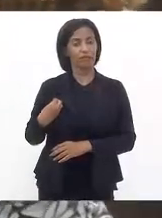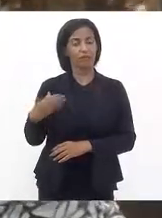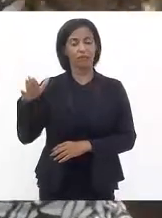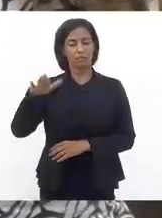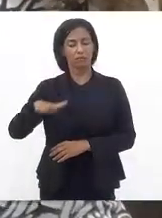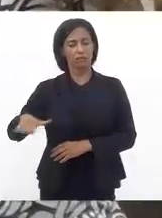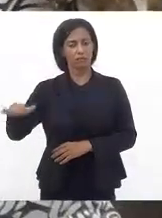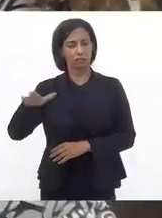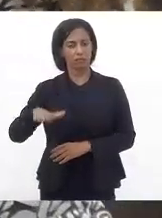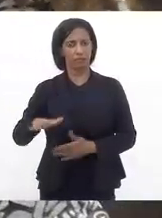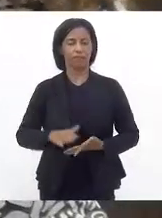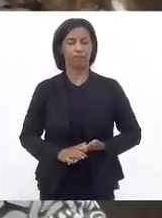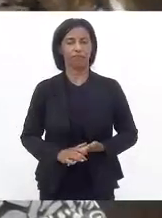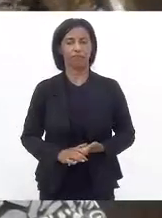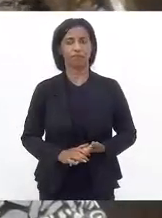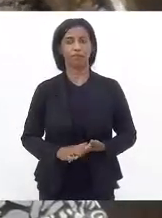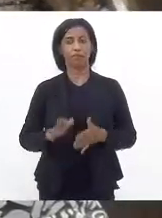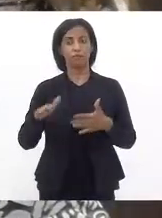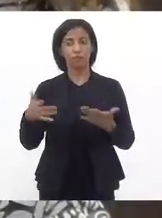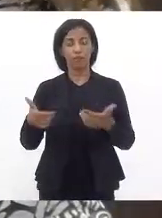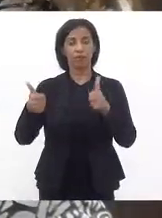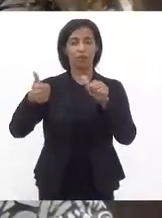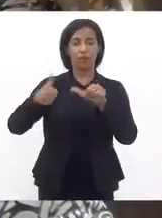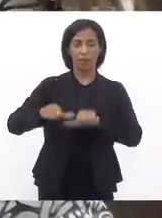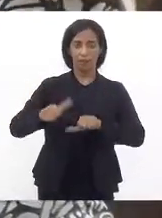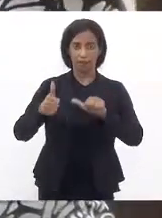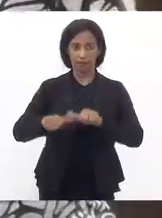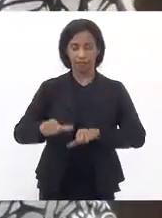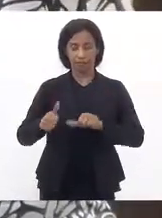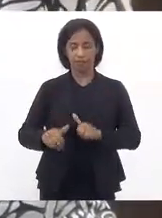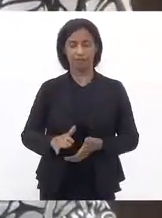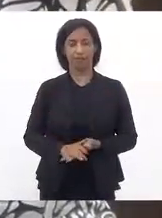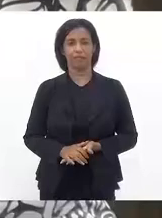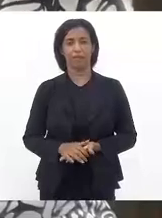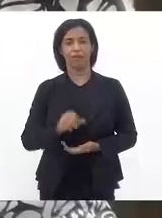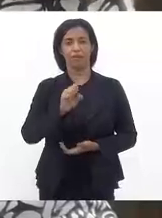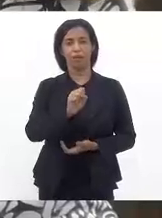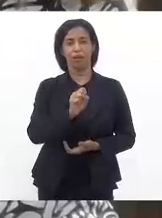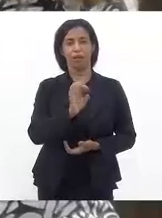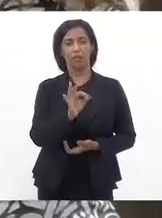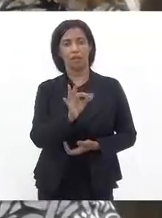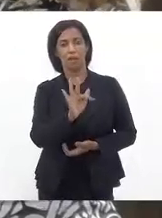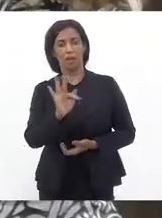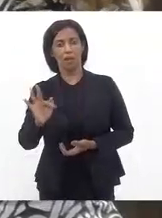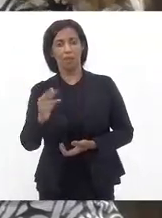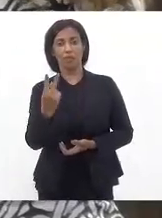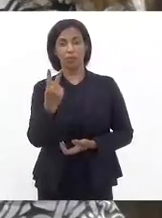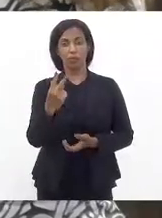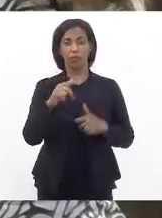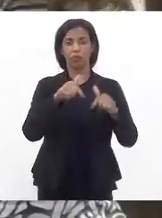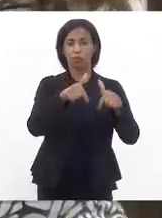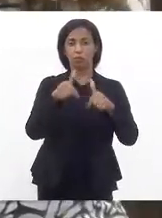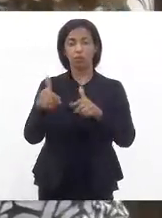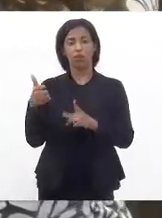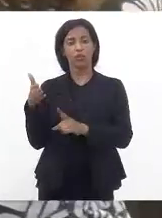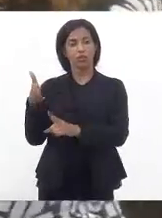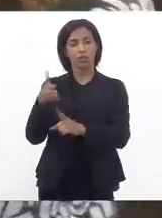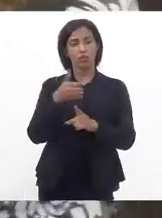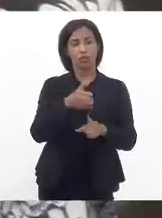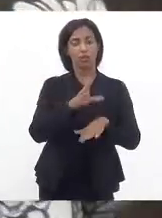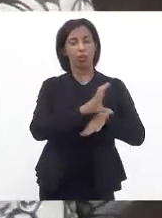menores de idade então foram analisados a senhora presidenta no artef duas ações diretas